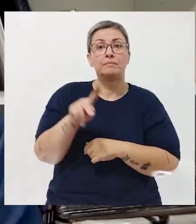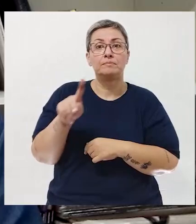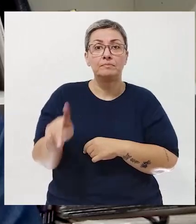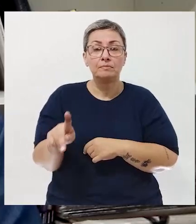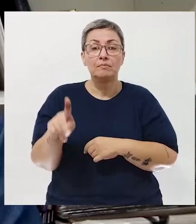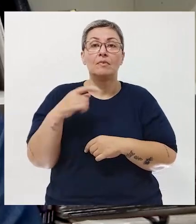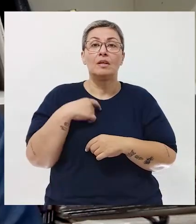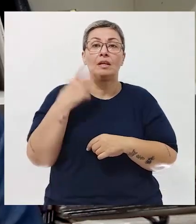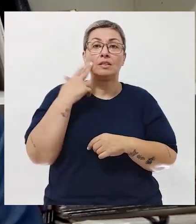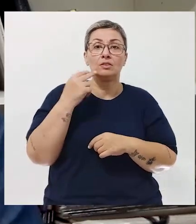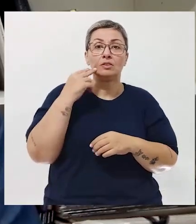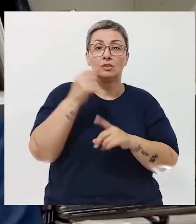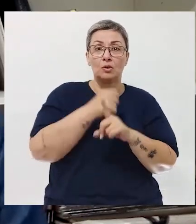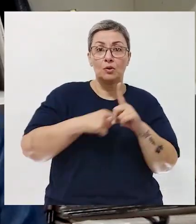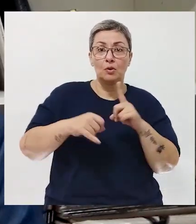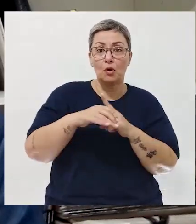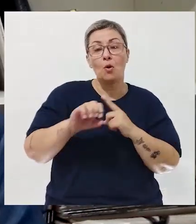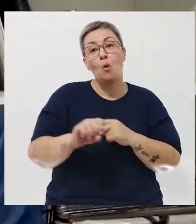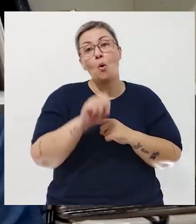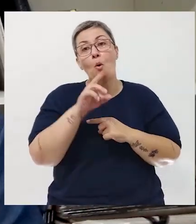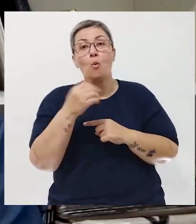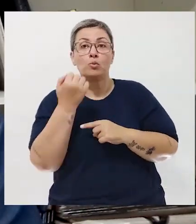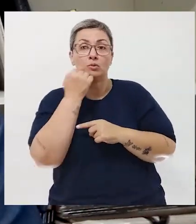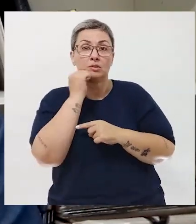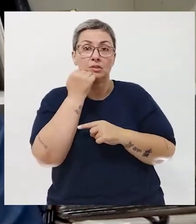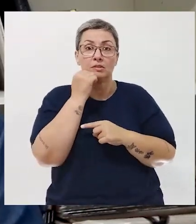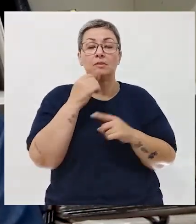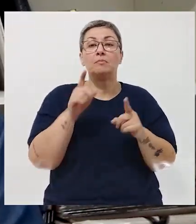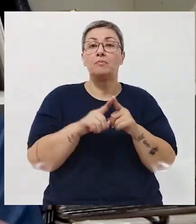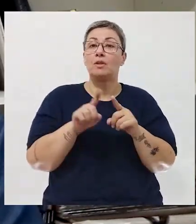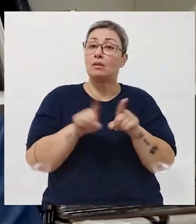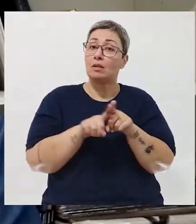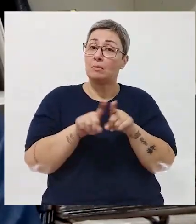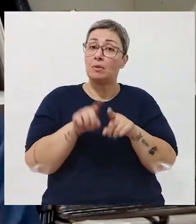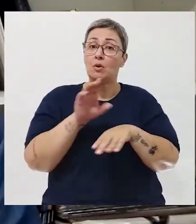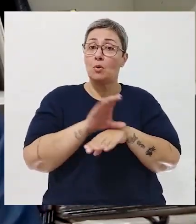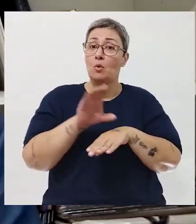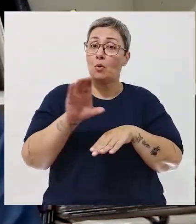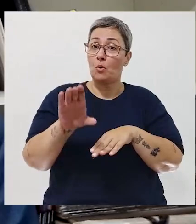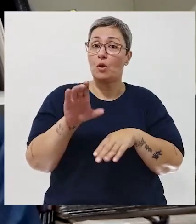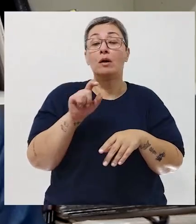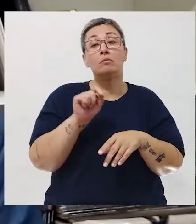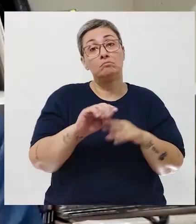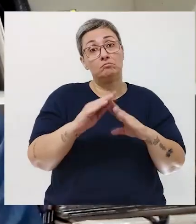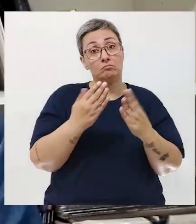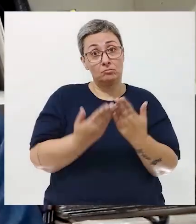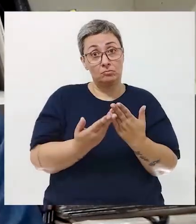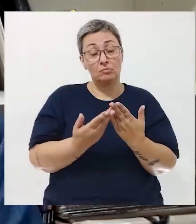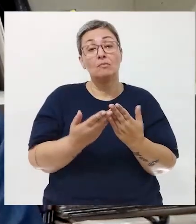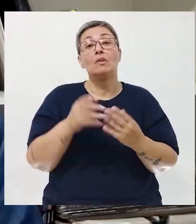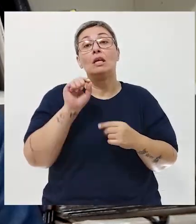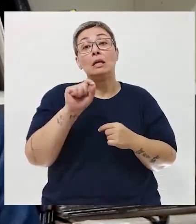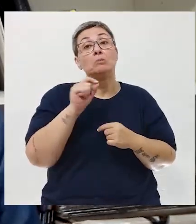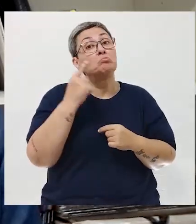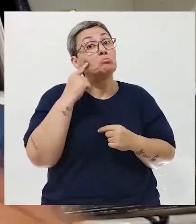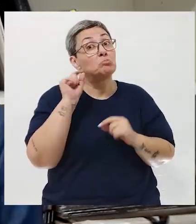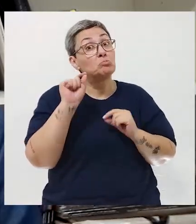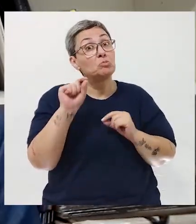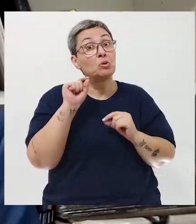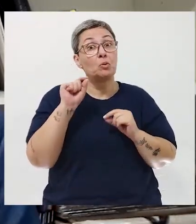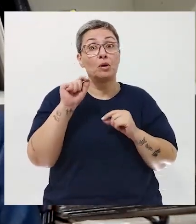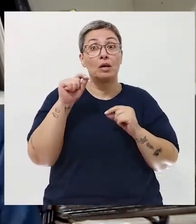seu professor de Natureza e Sociedade ou para o seu professor de Ciências ou até para o coordenador da escola.